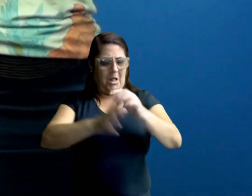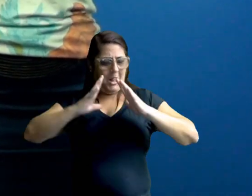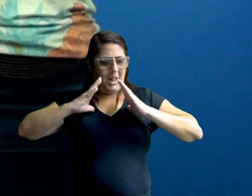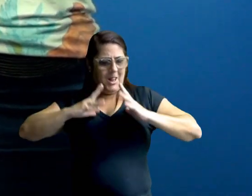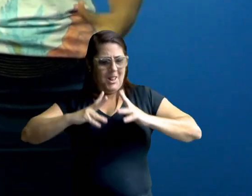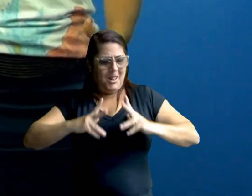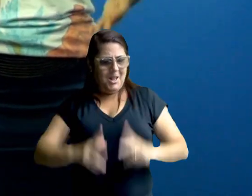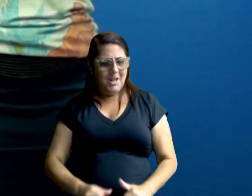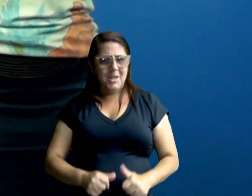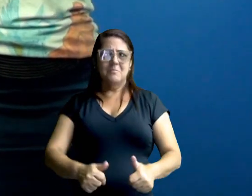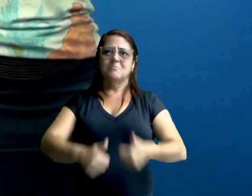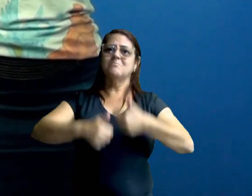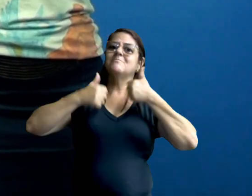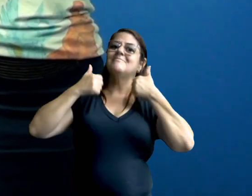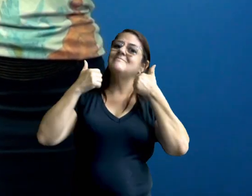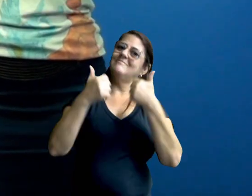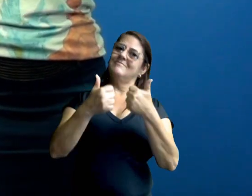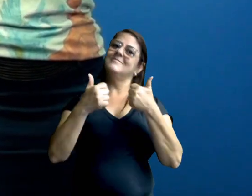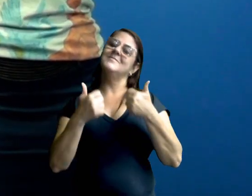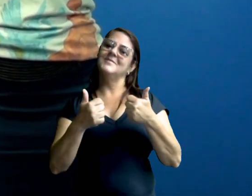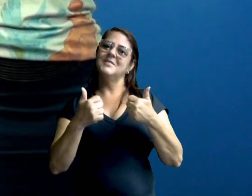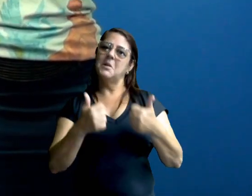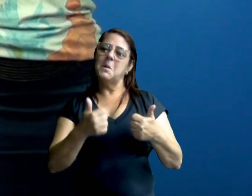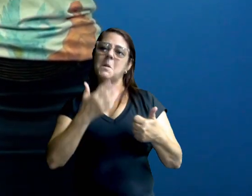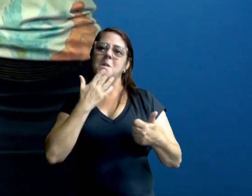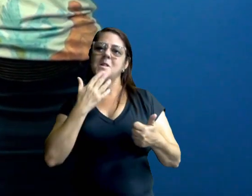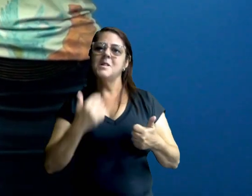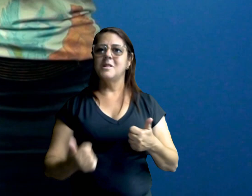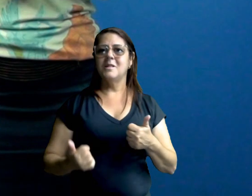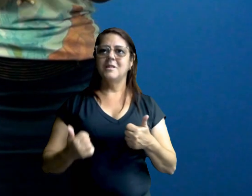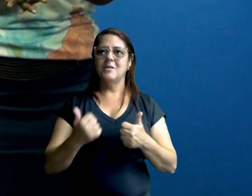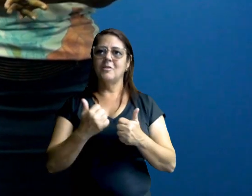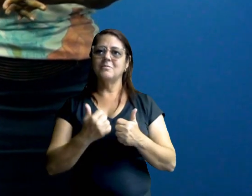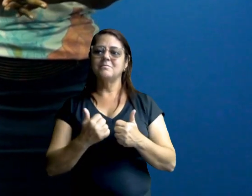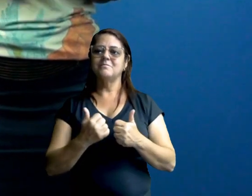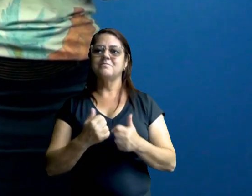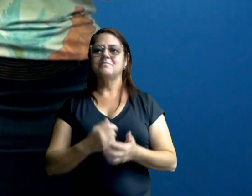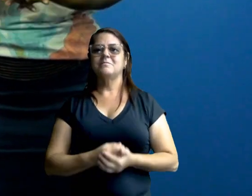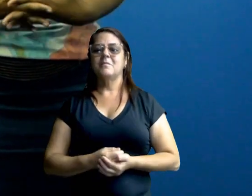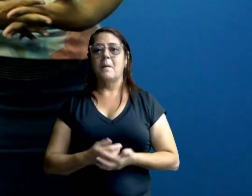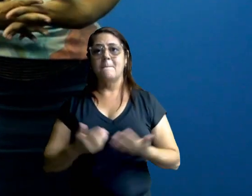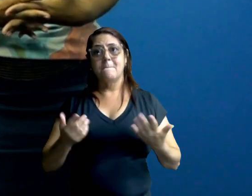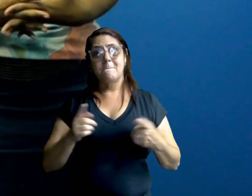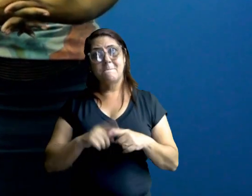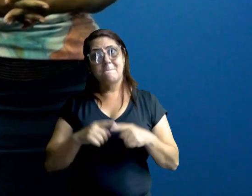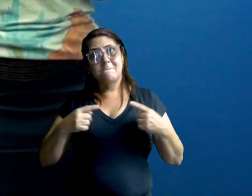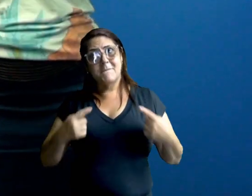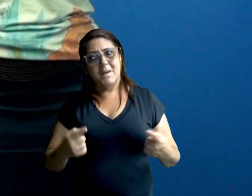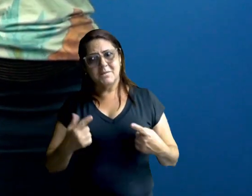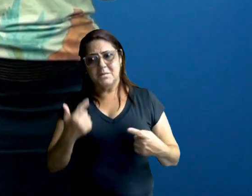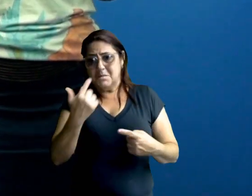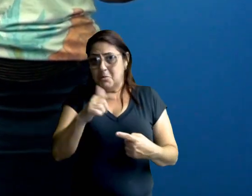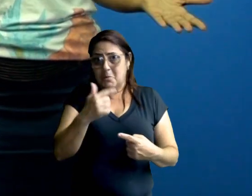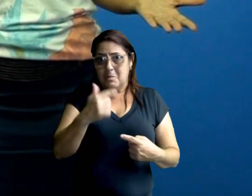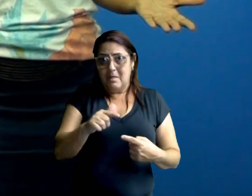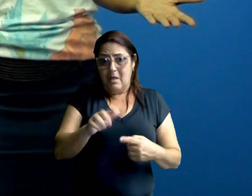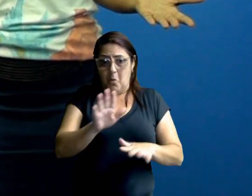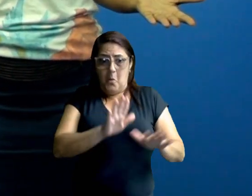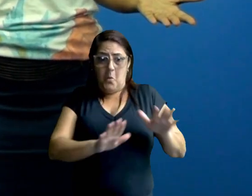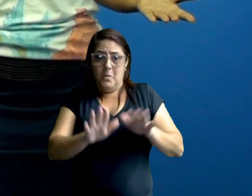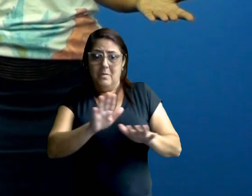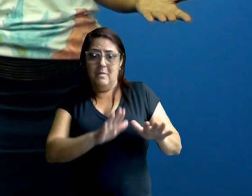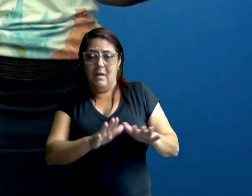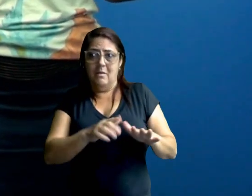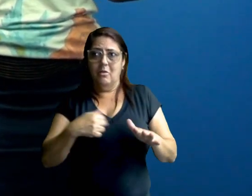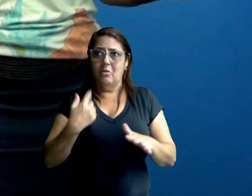ambiente vai continuar aí suprindo a gente de todas as necessidades que a gente tiver. Mas se esse cuidado não existir, a gente